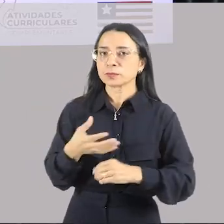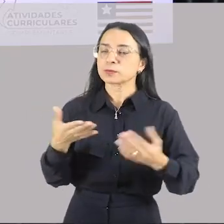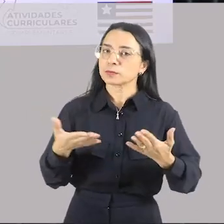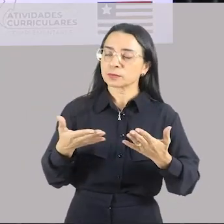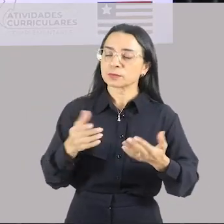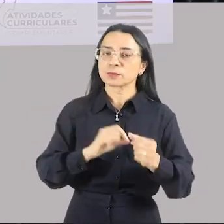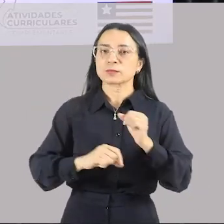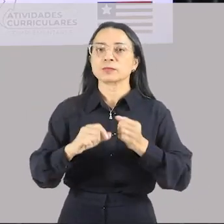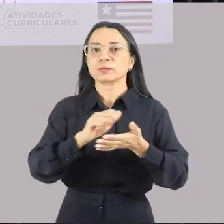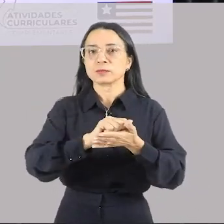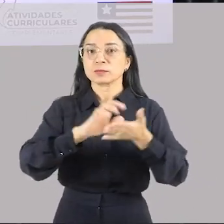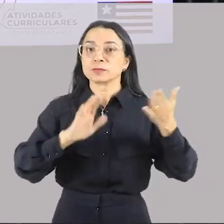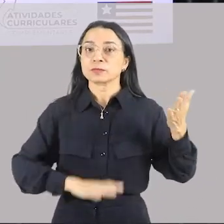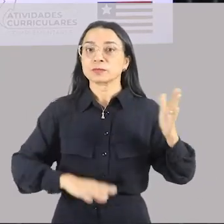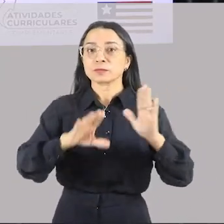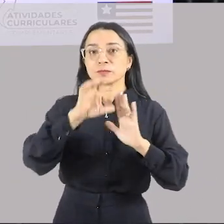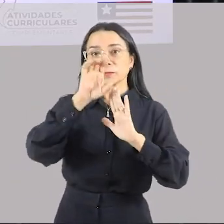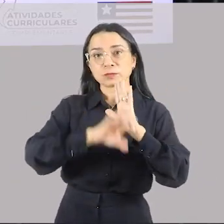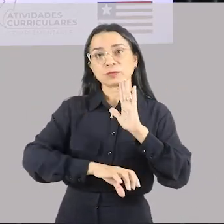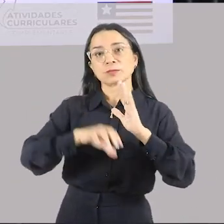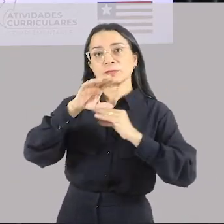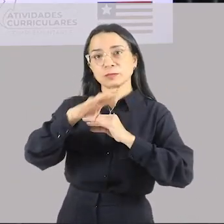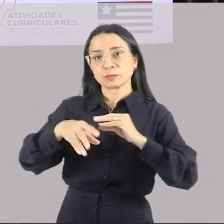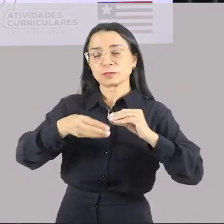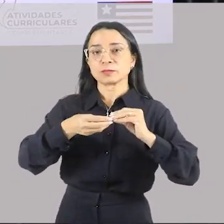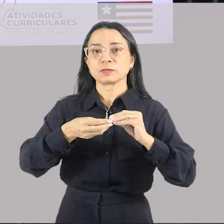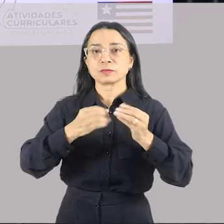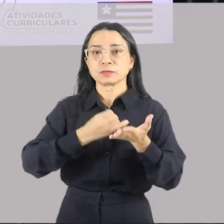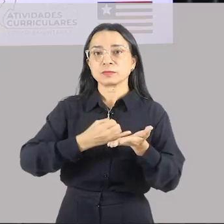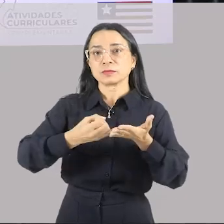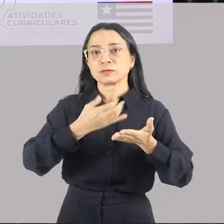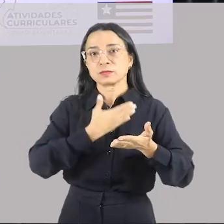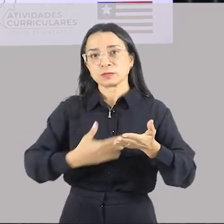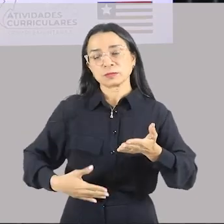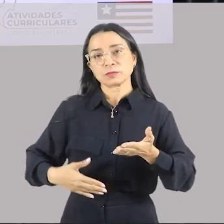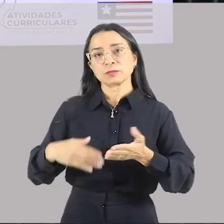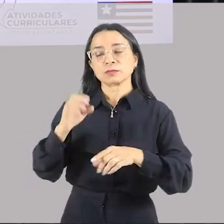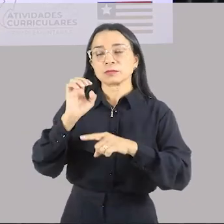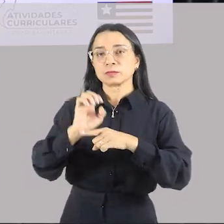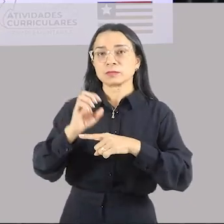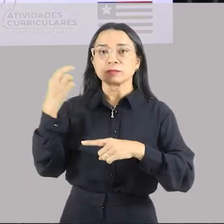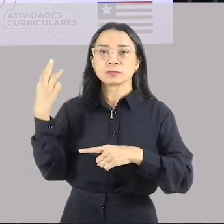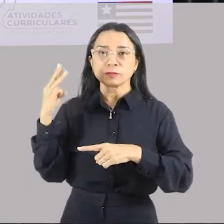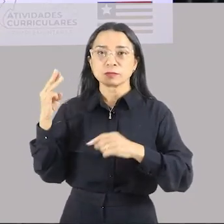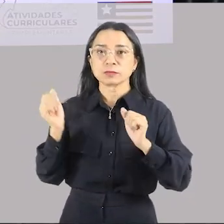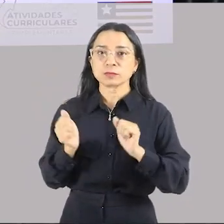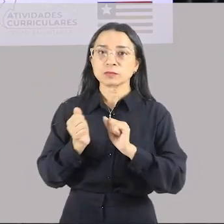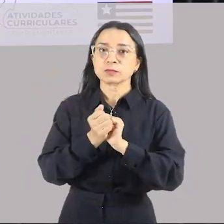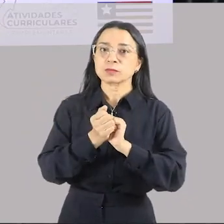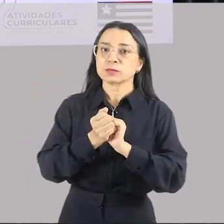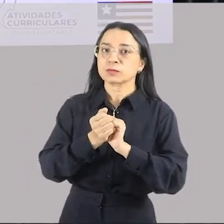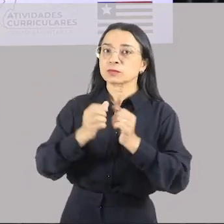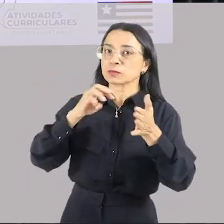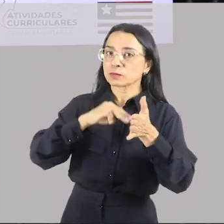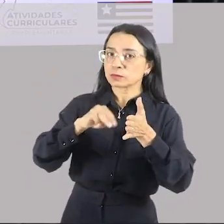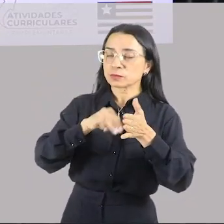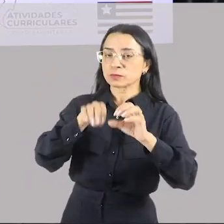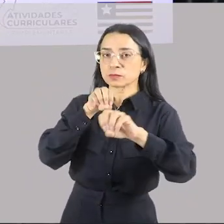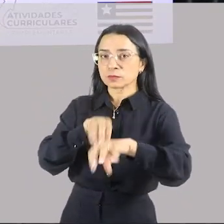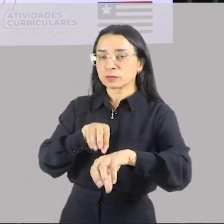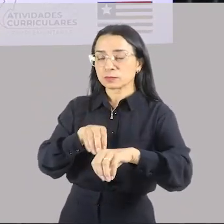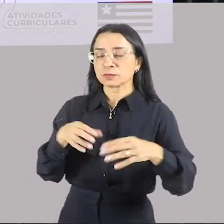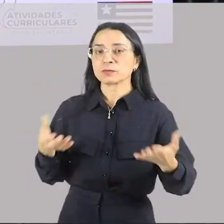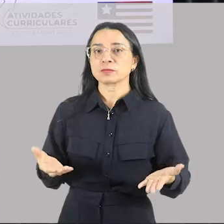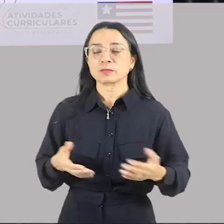chamado Atividades Curriculares Complementares, que é uma iniciativa do Governo do Estado do Maranhão, juntamente com a SEDUC, a Secretaria